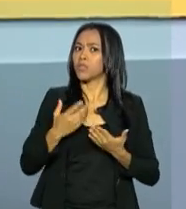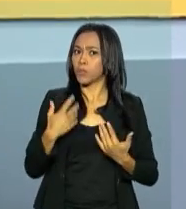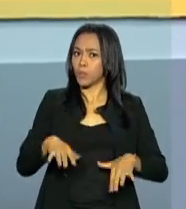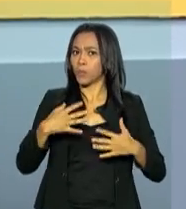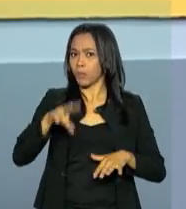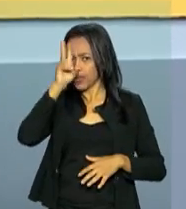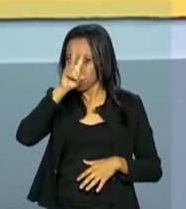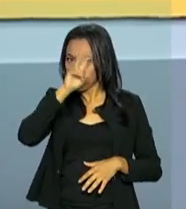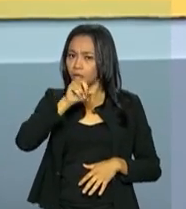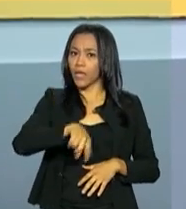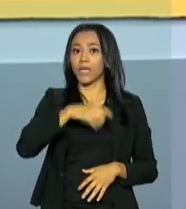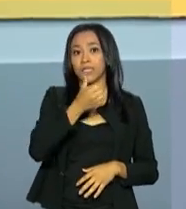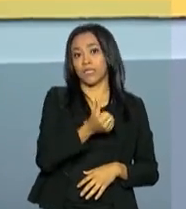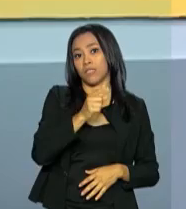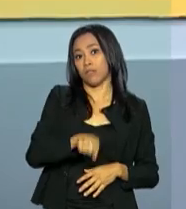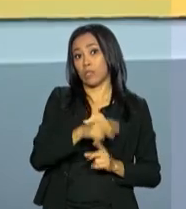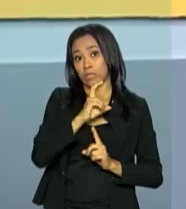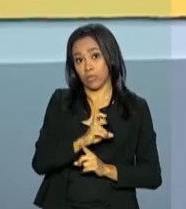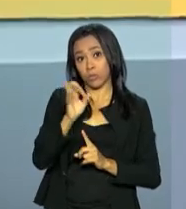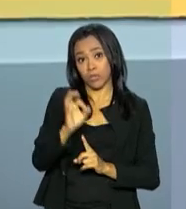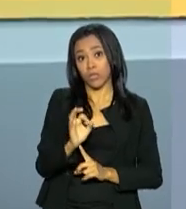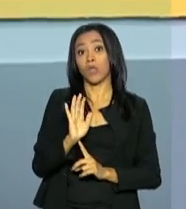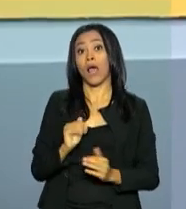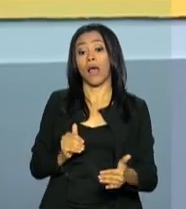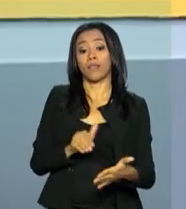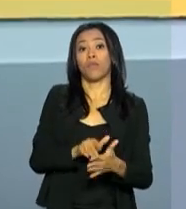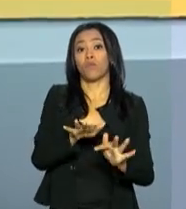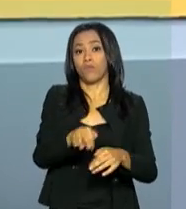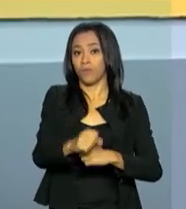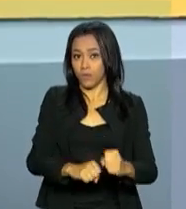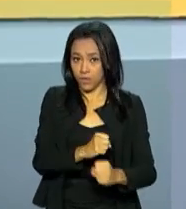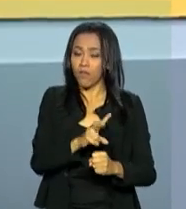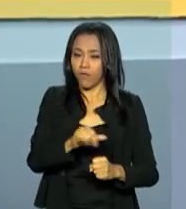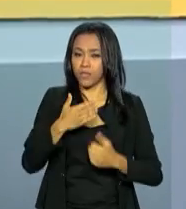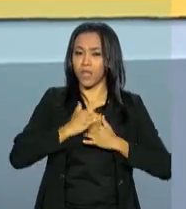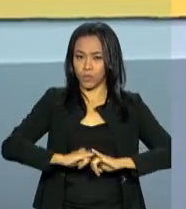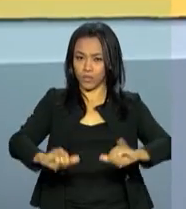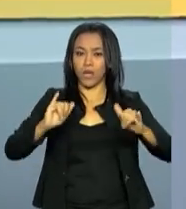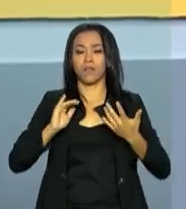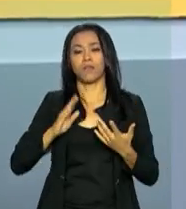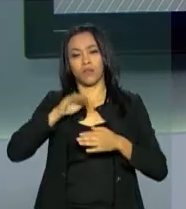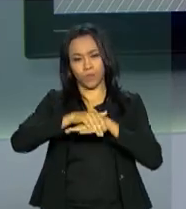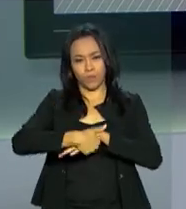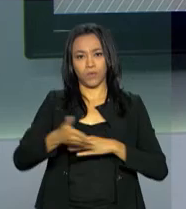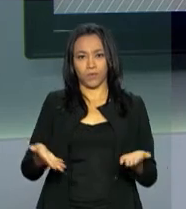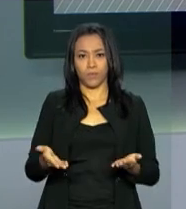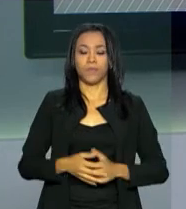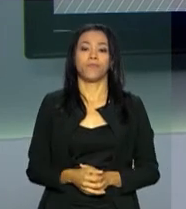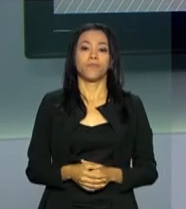para taxa em seis e meio por cento ao fim do ano a decisão do copom será anunciada no início da noite